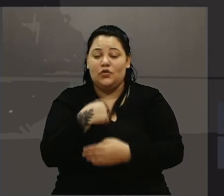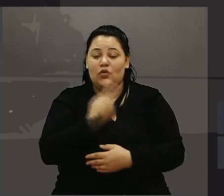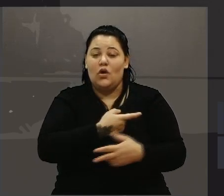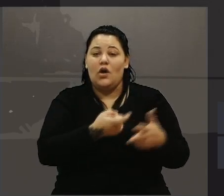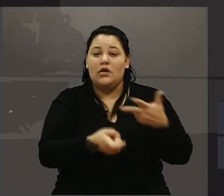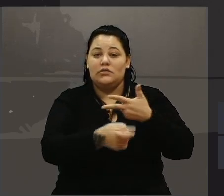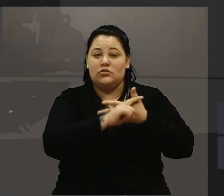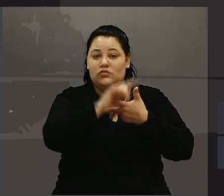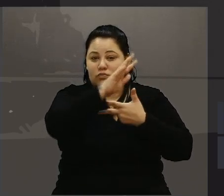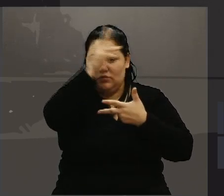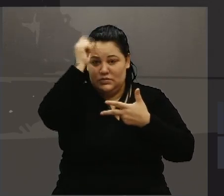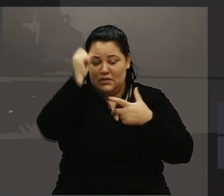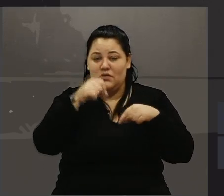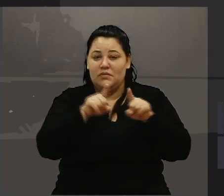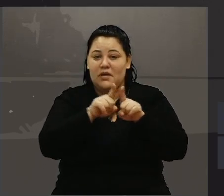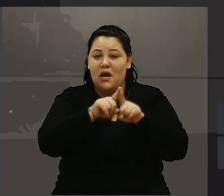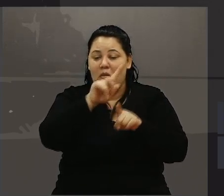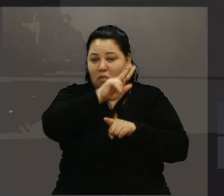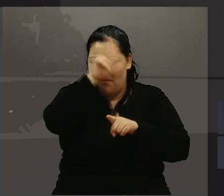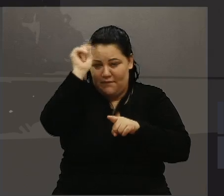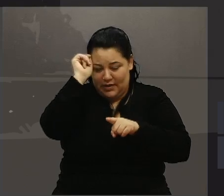executivo municipal e do nosso prefeito,